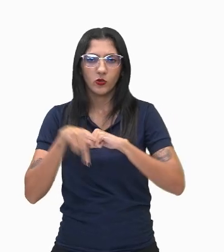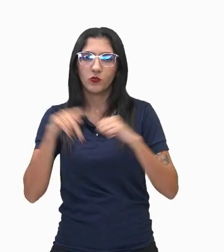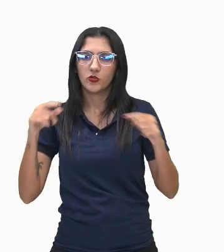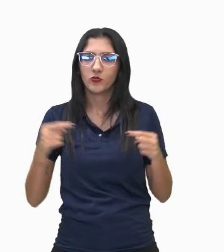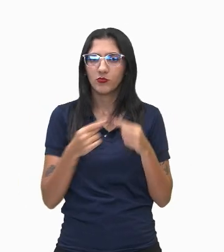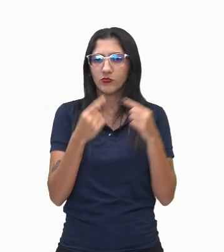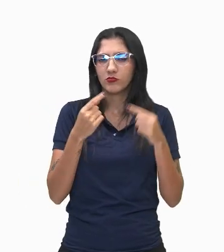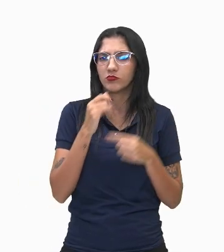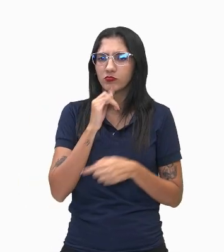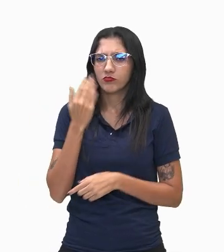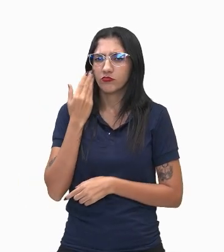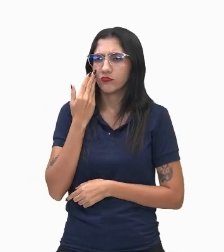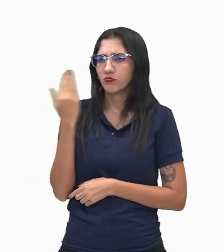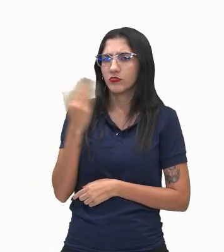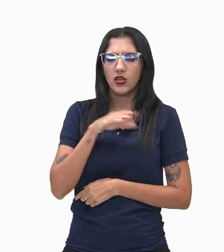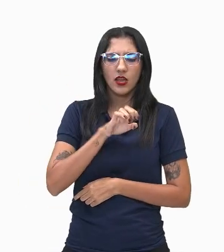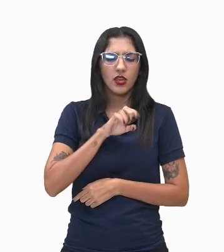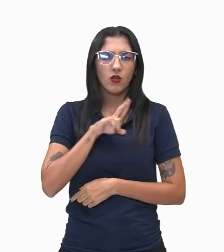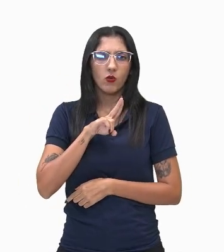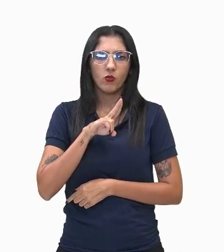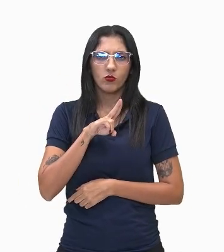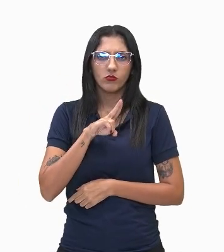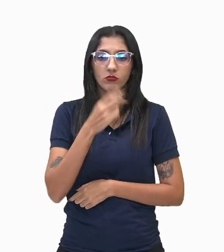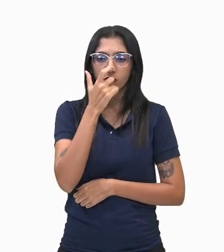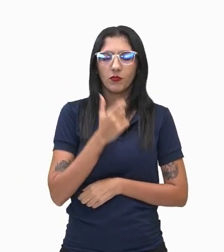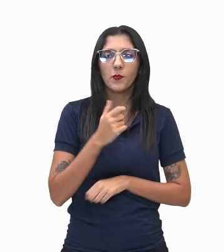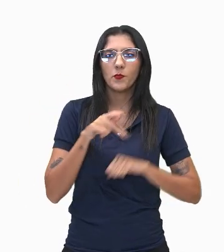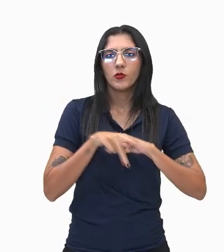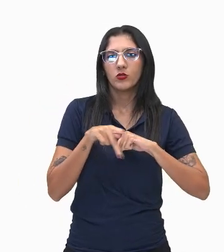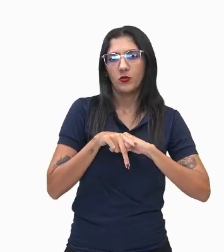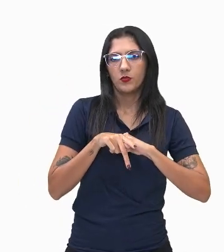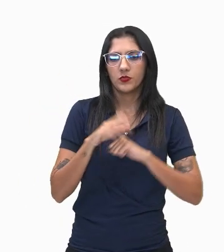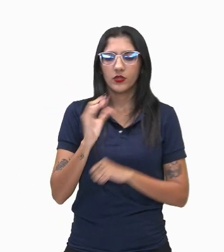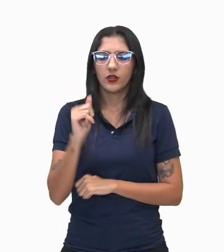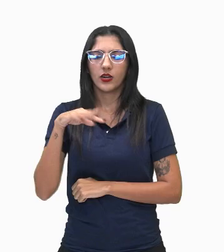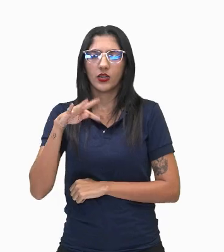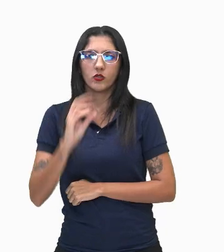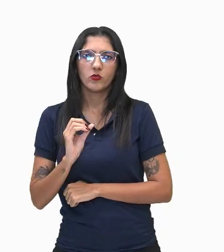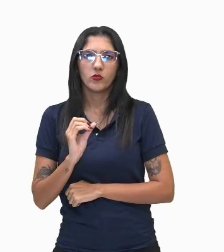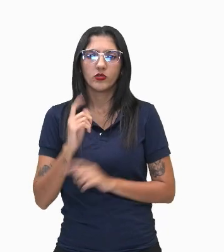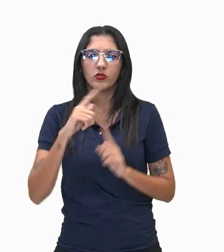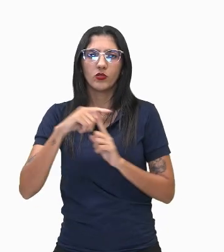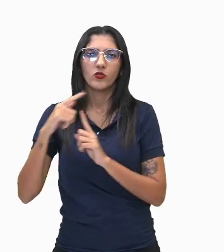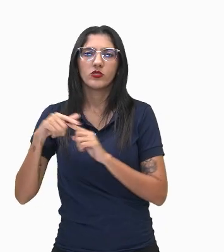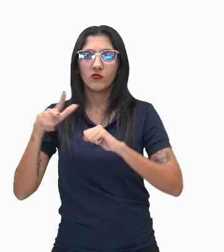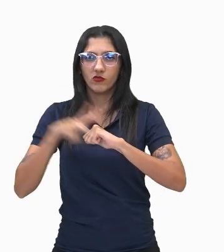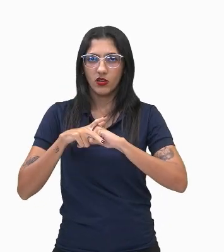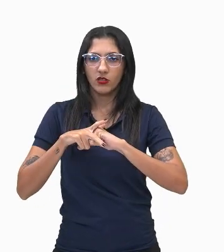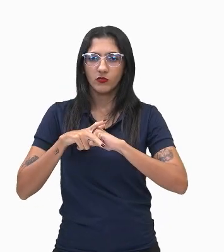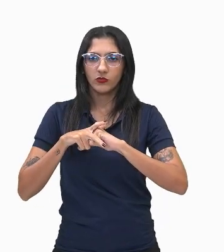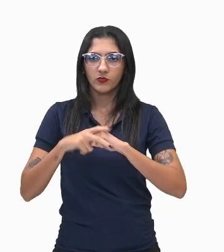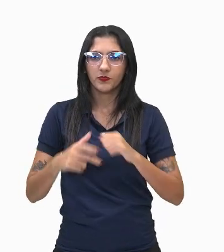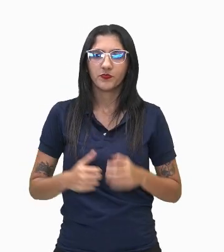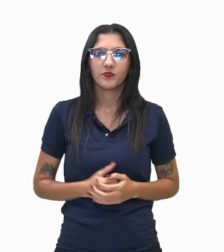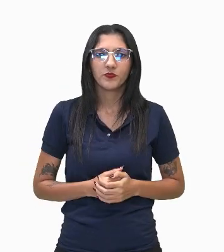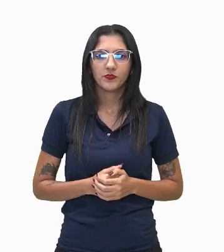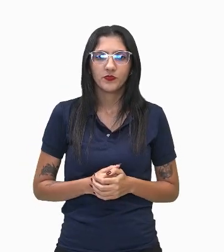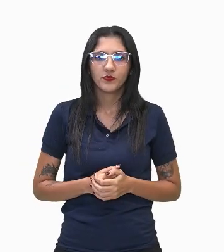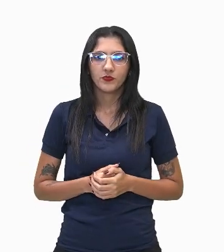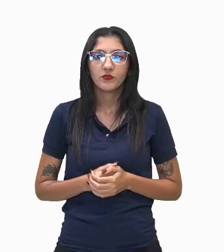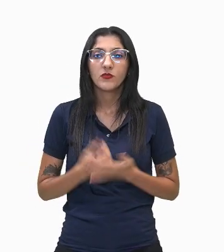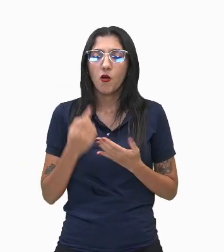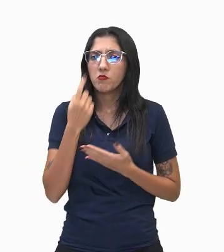eu canto, por exemplo, eu é o pronome e canto é a forma verbal. Confira as informações e